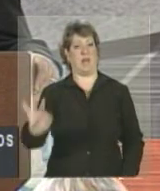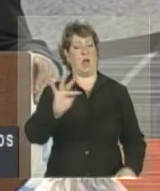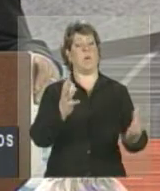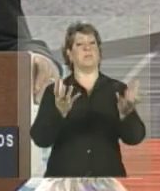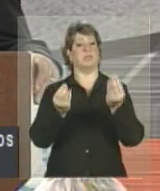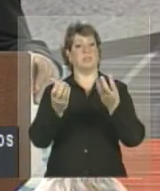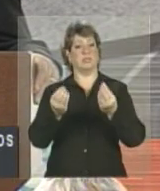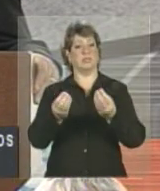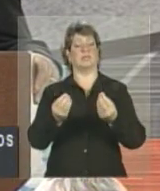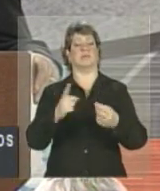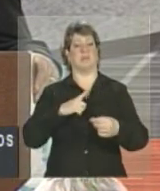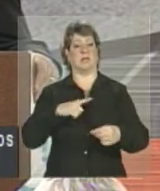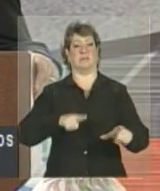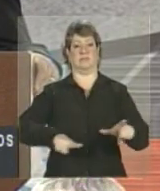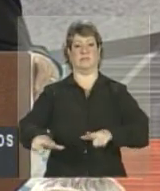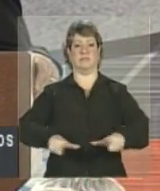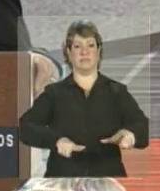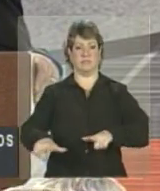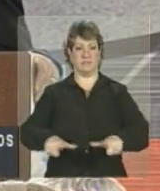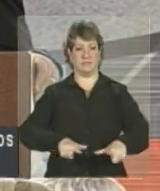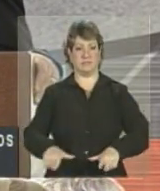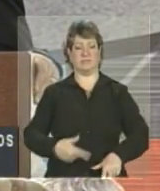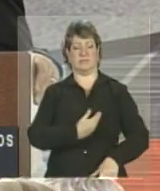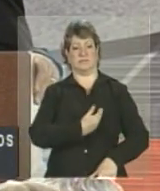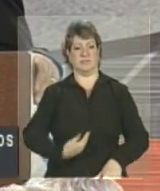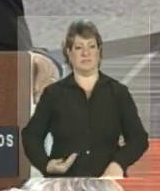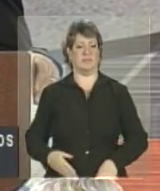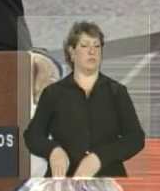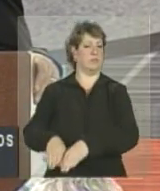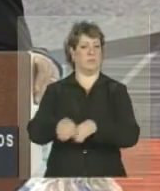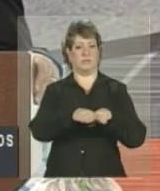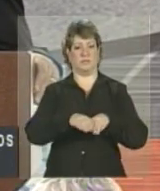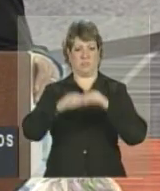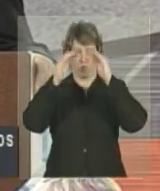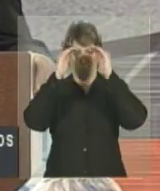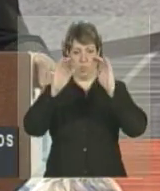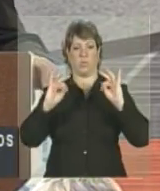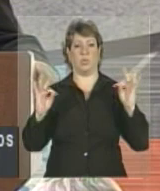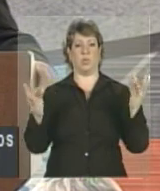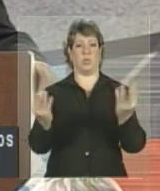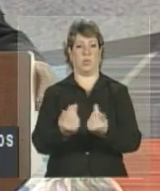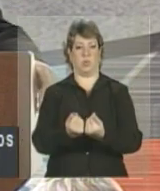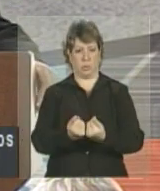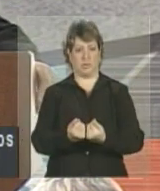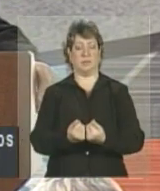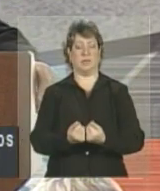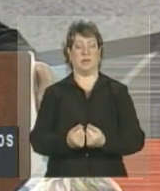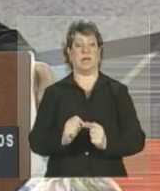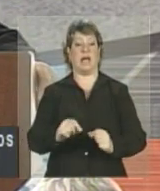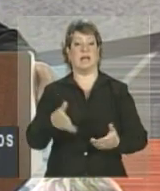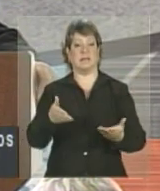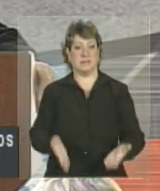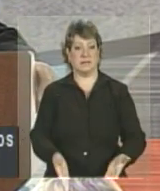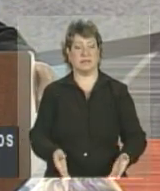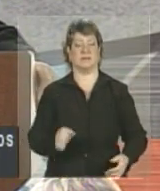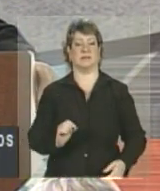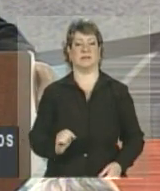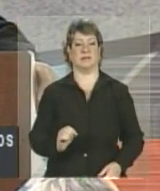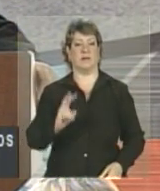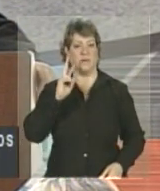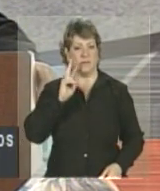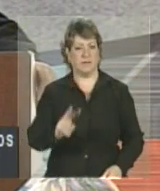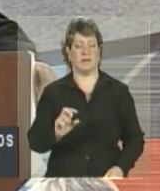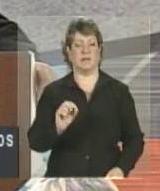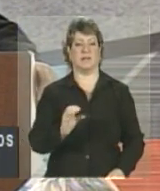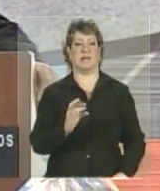tem governado de forma republicana e, desta forma, observado os